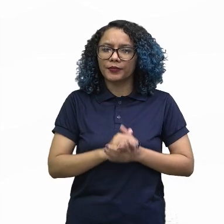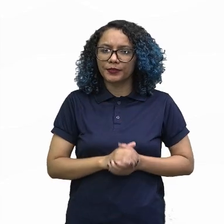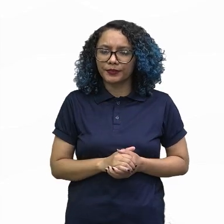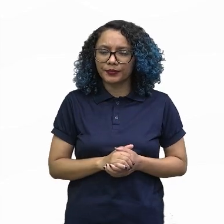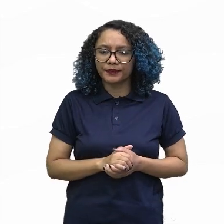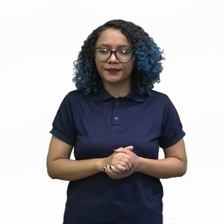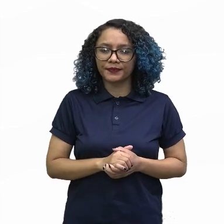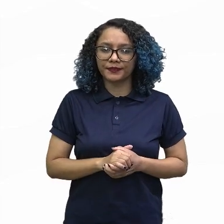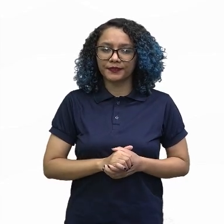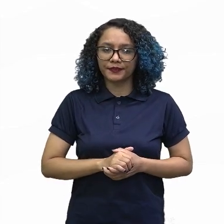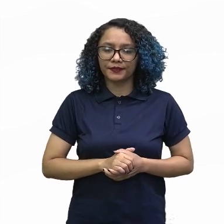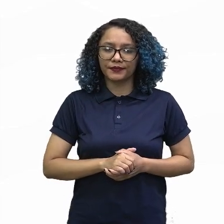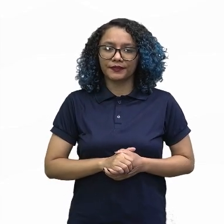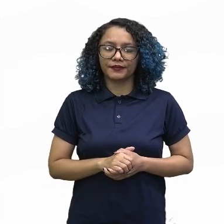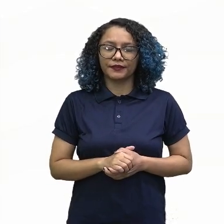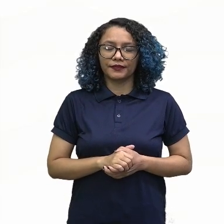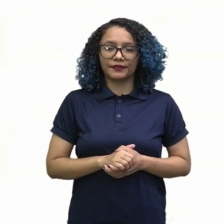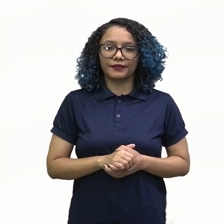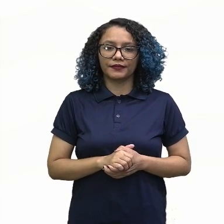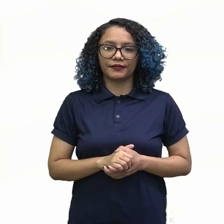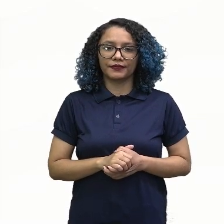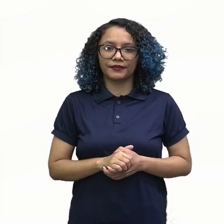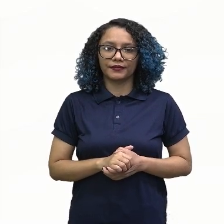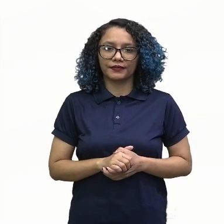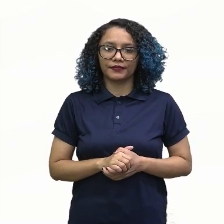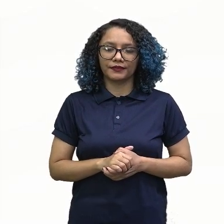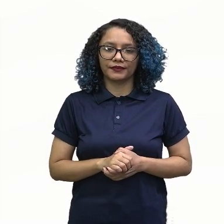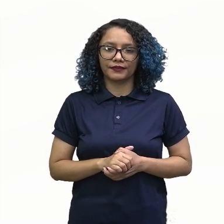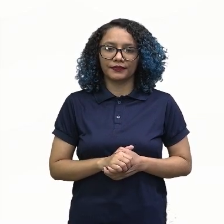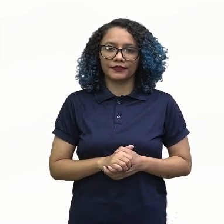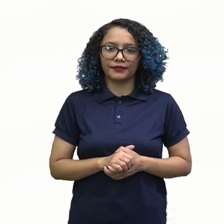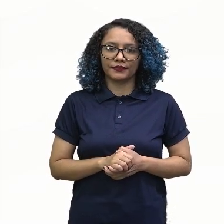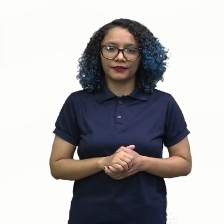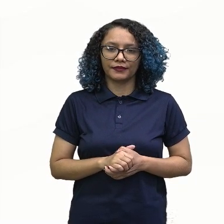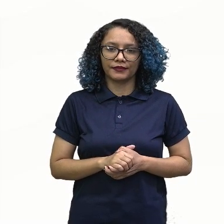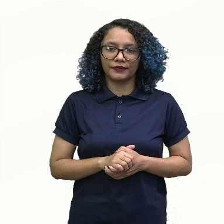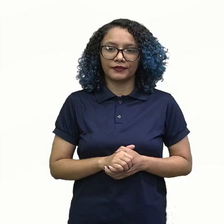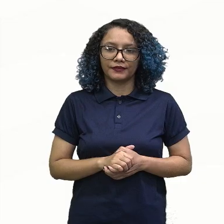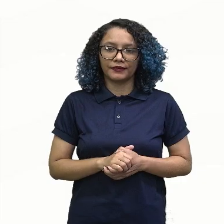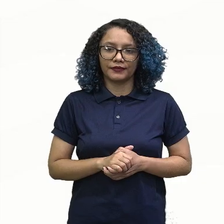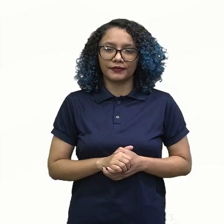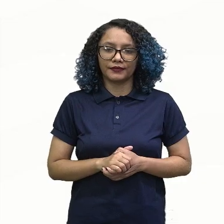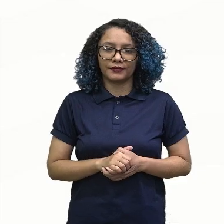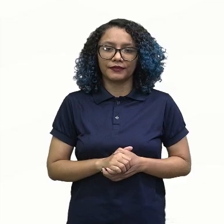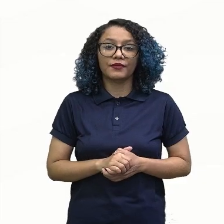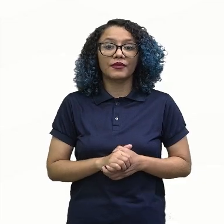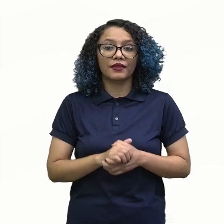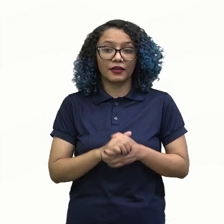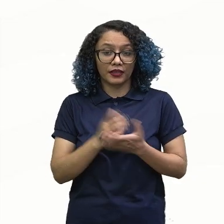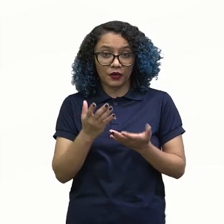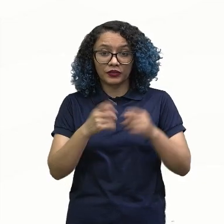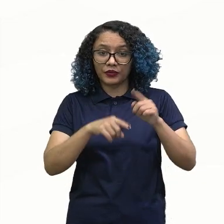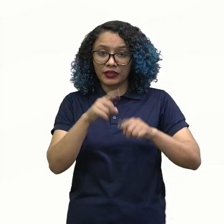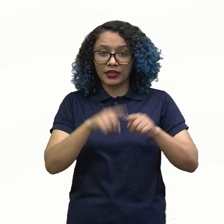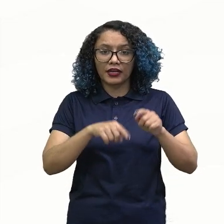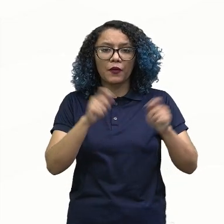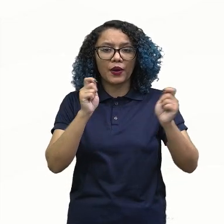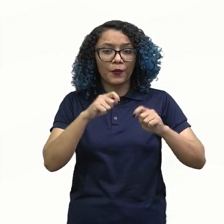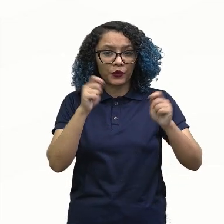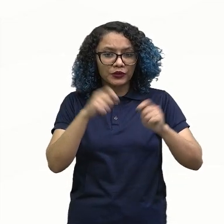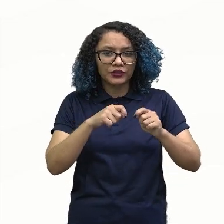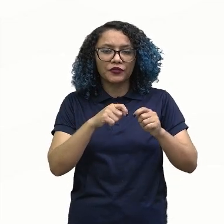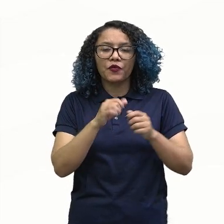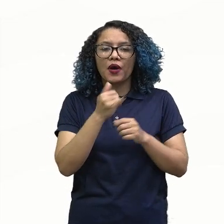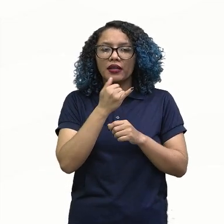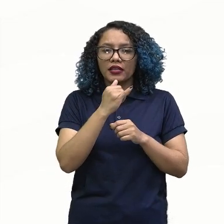você tem, ó, esses dispositivos, eles convertem energia não